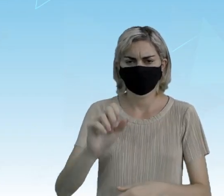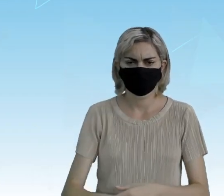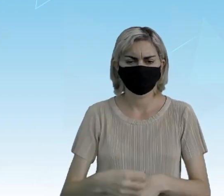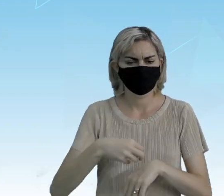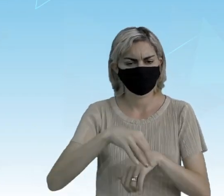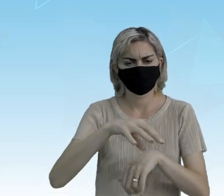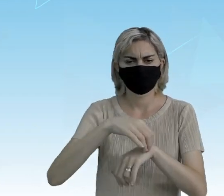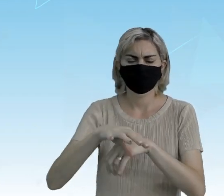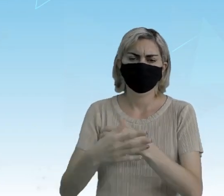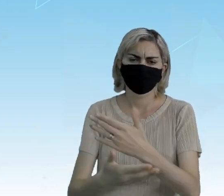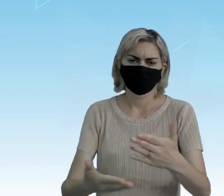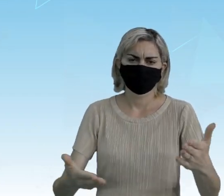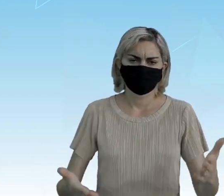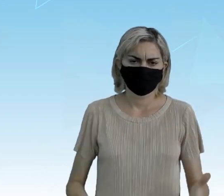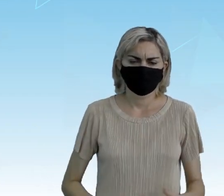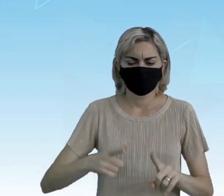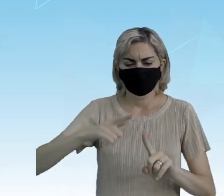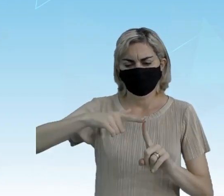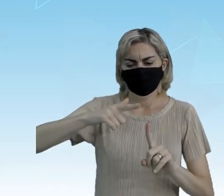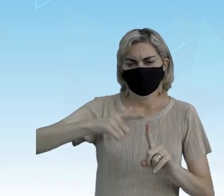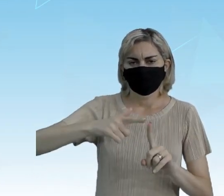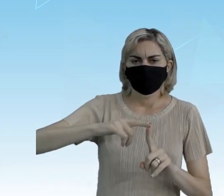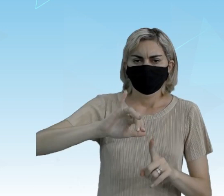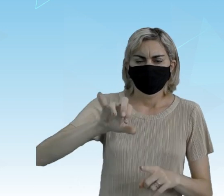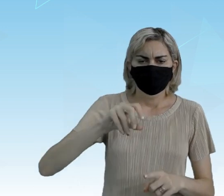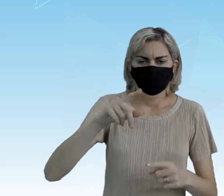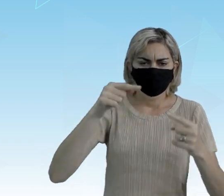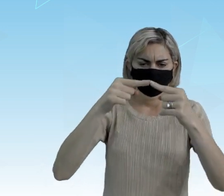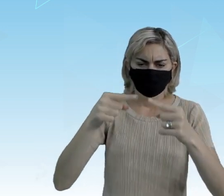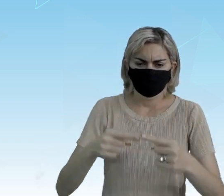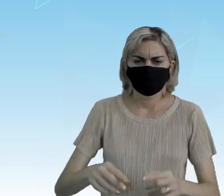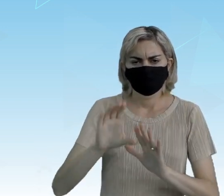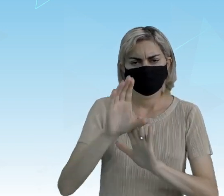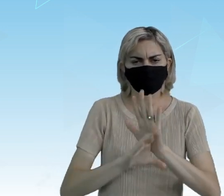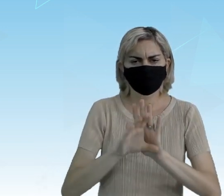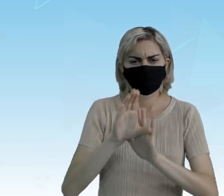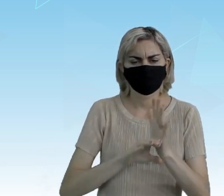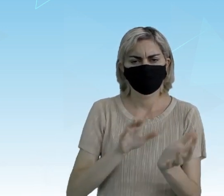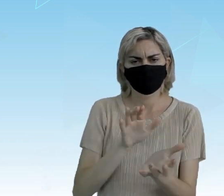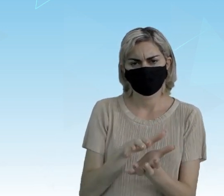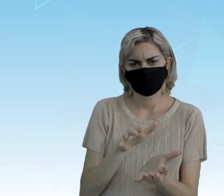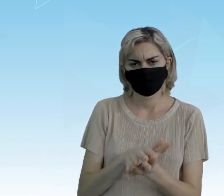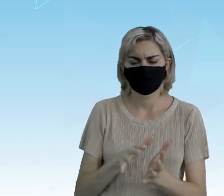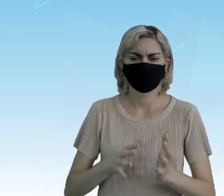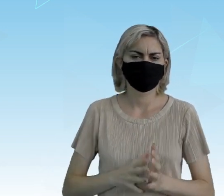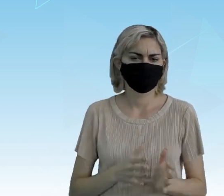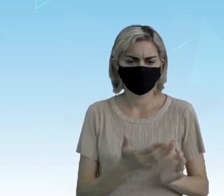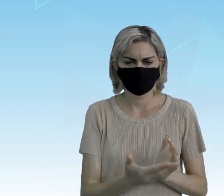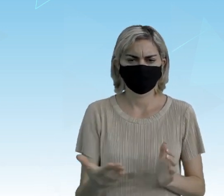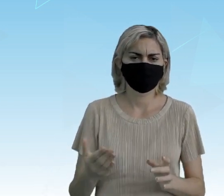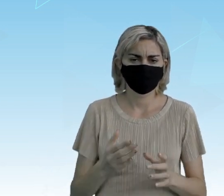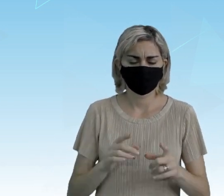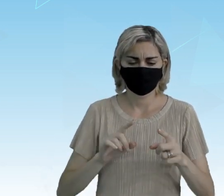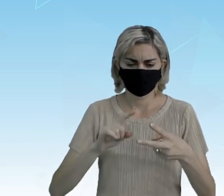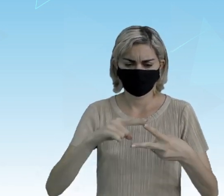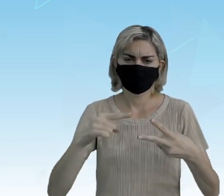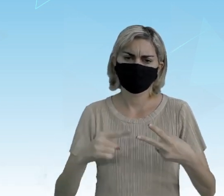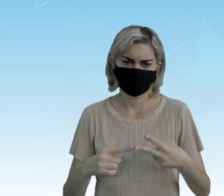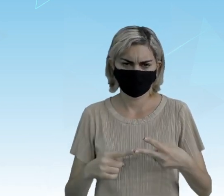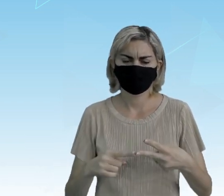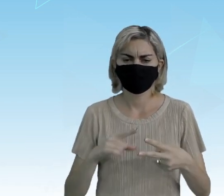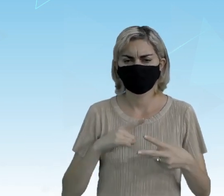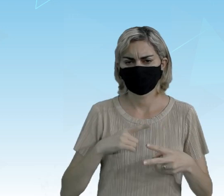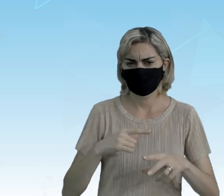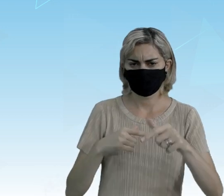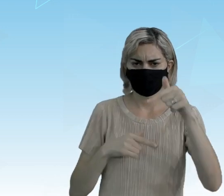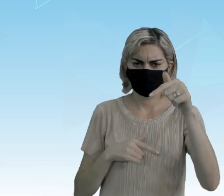vou trazer para vocês agora os tipos de jogos de acordo com o currículo de Pernambuco, tá certo? Eles estão divididos